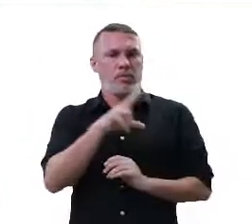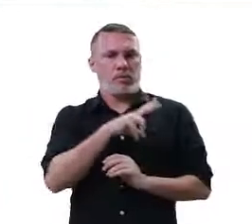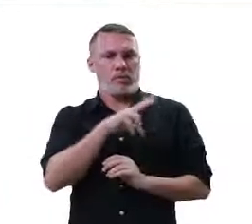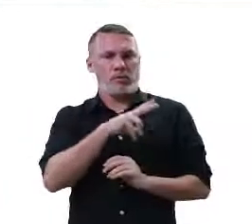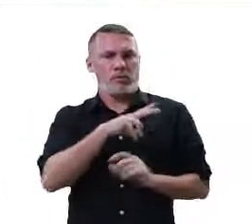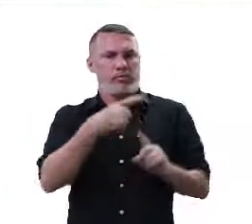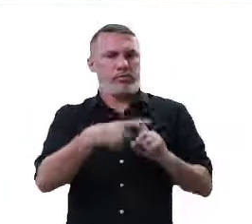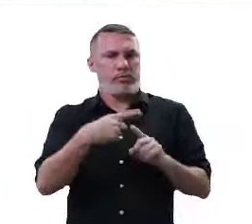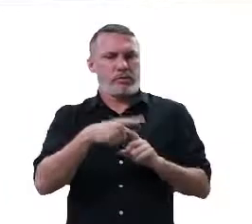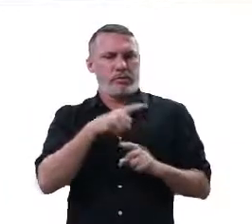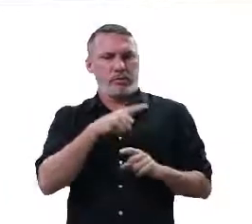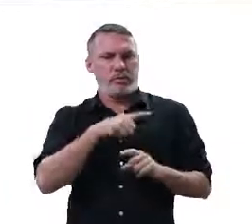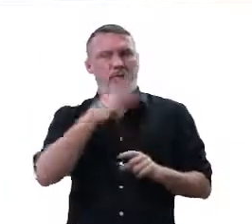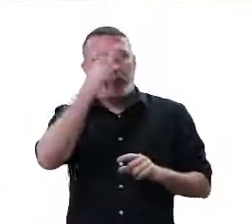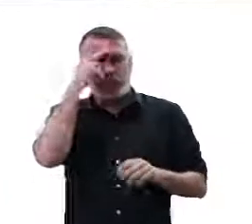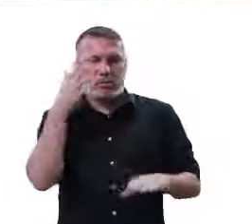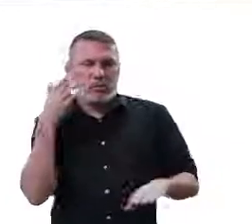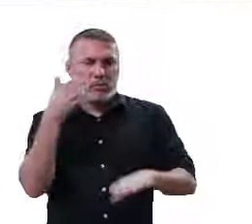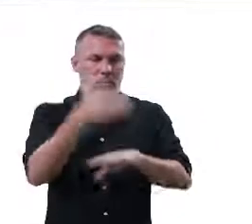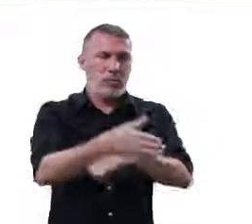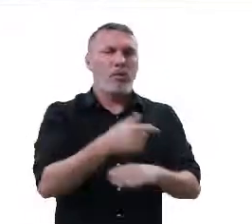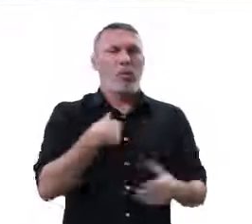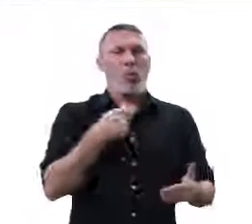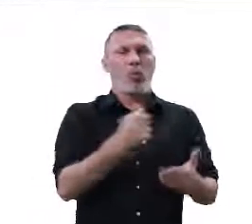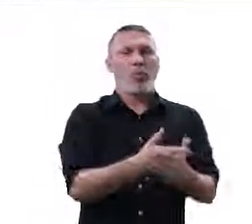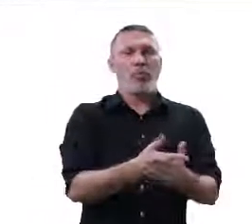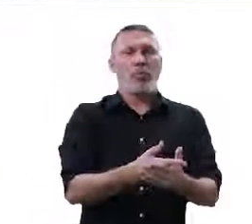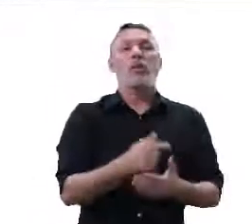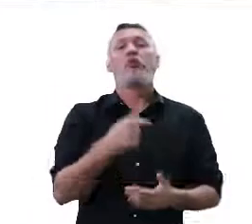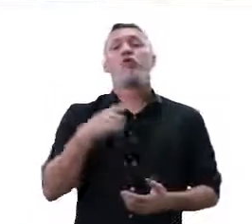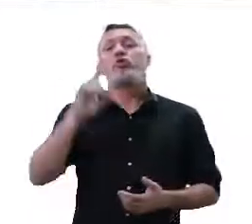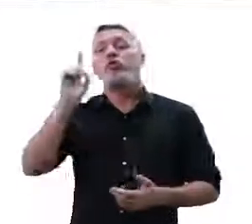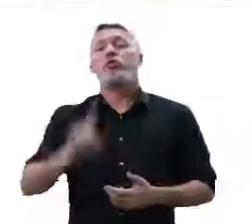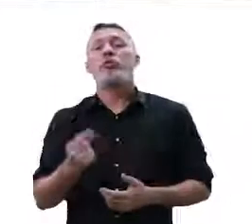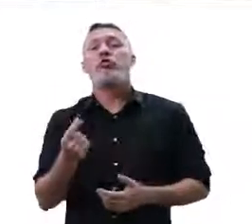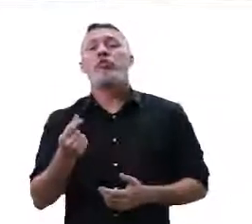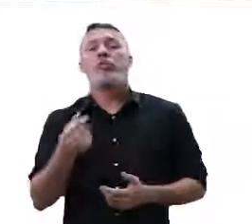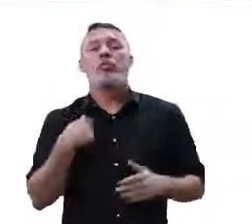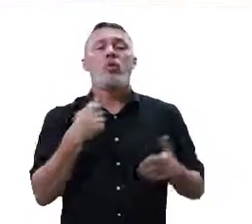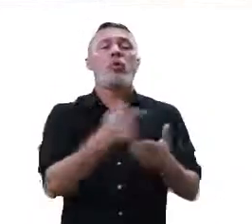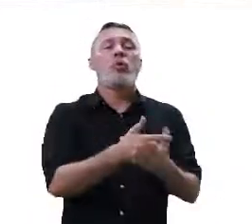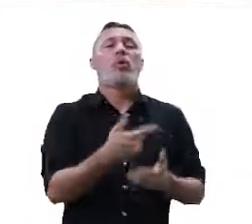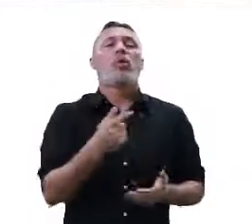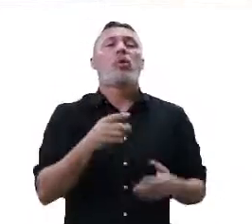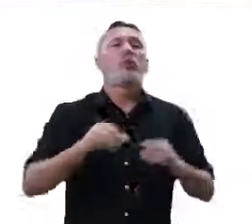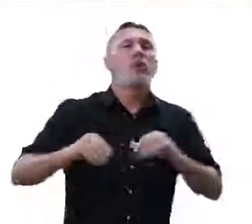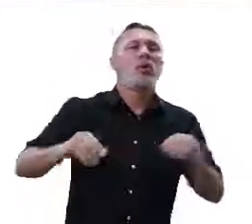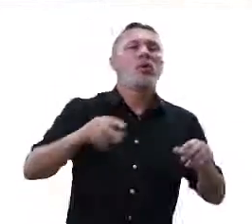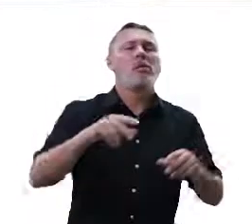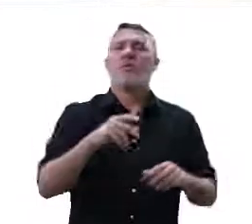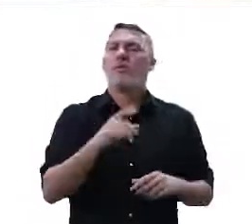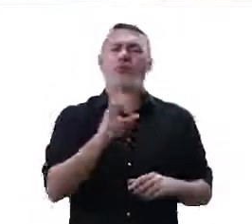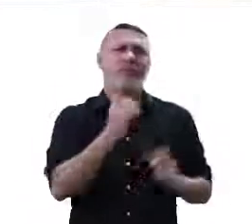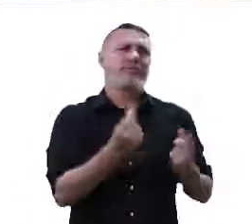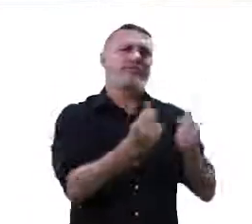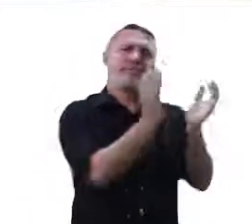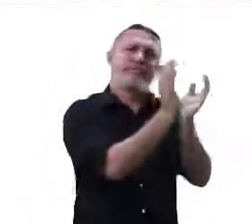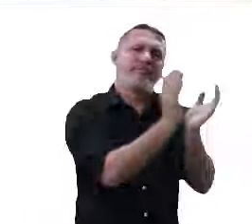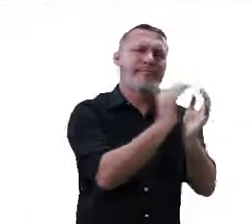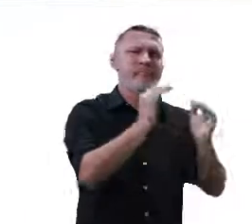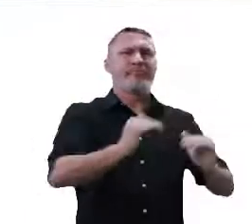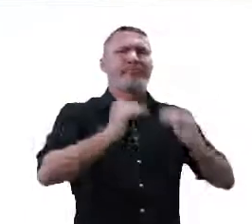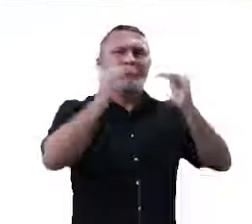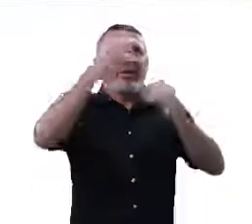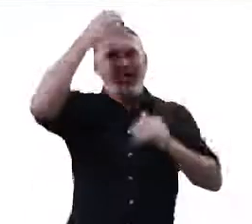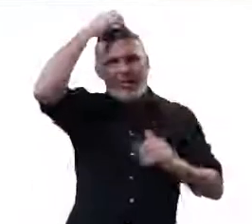tá? Que o indivíduo só pode ter acesso mediante compra, então quem é que tem dinheiro para comprar terra? Ou a burguesia